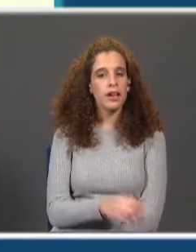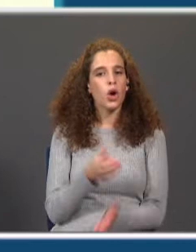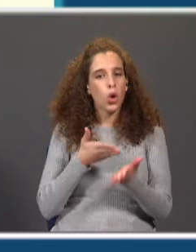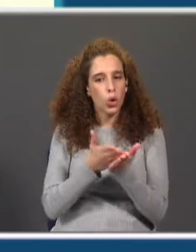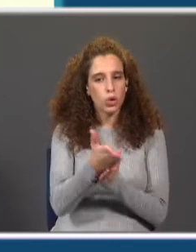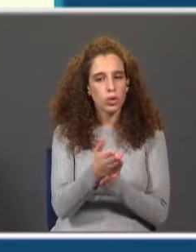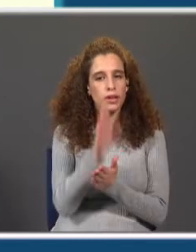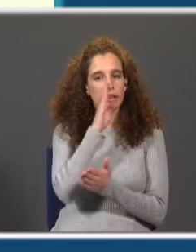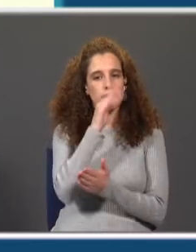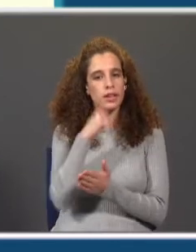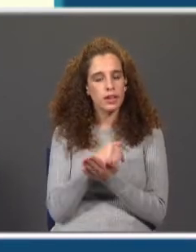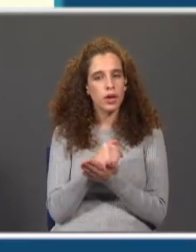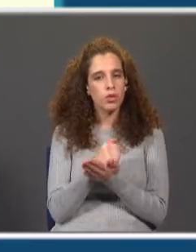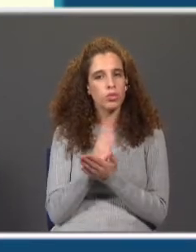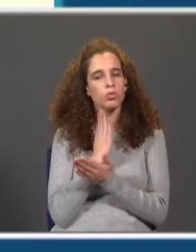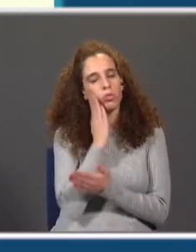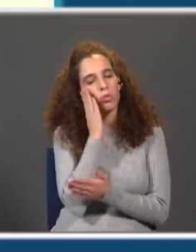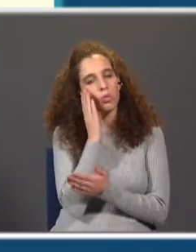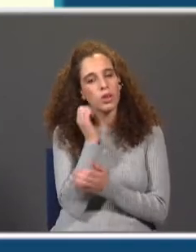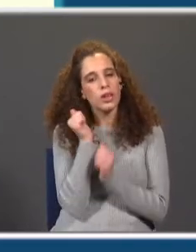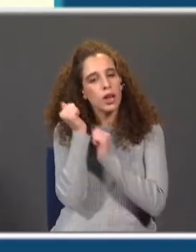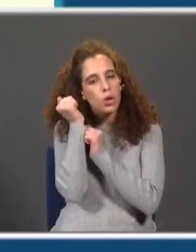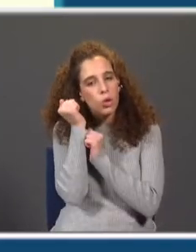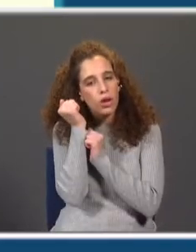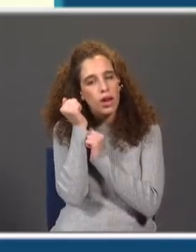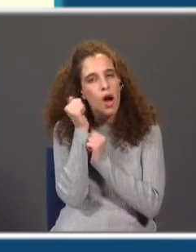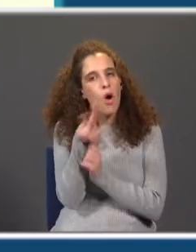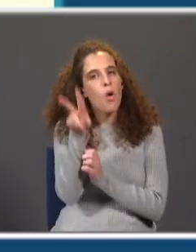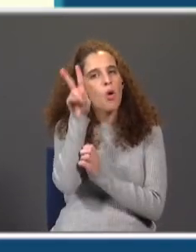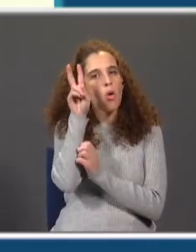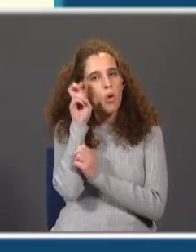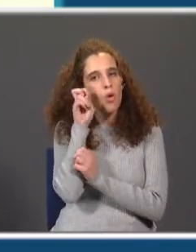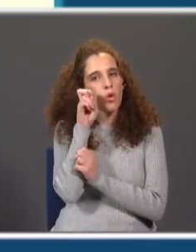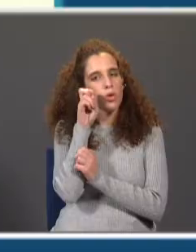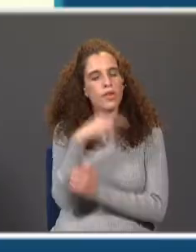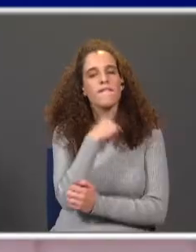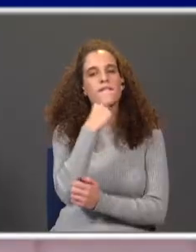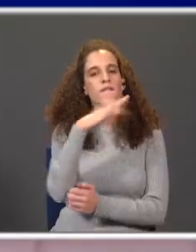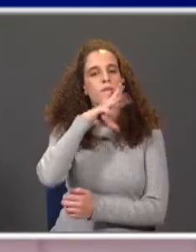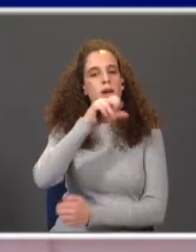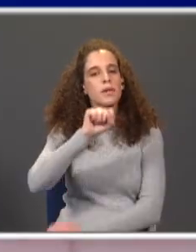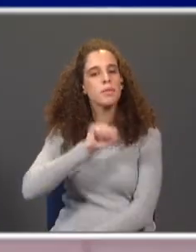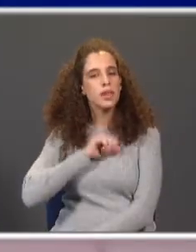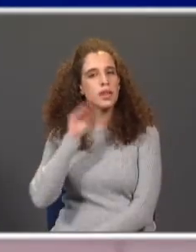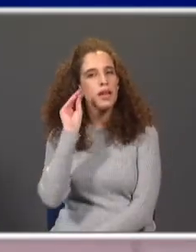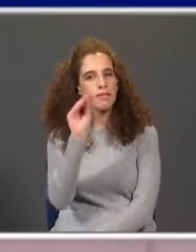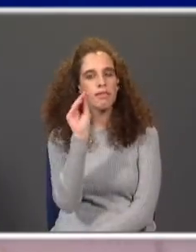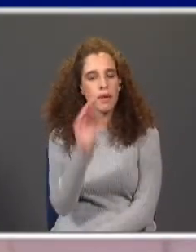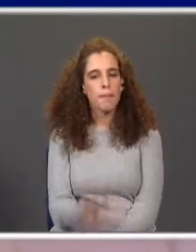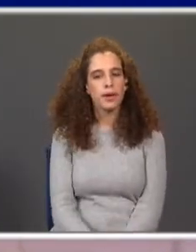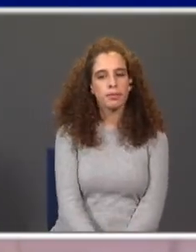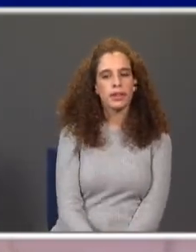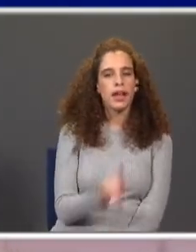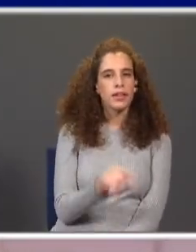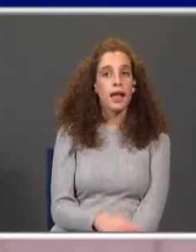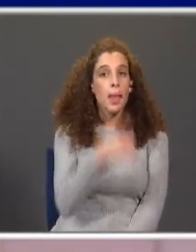e encostar a orelha ao seu tronco, hei de ouvir a voz da minha mãe chamar. Ante a tal memória auditiva